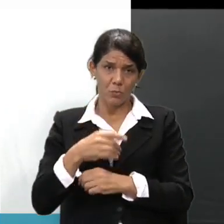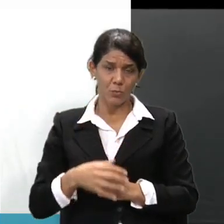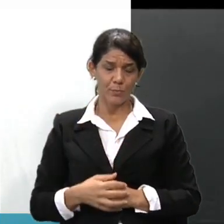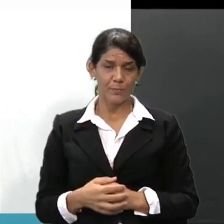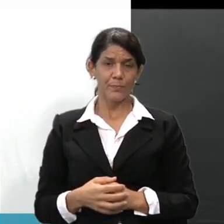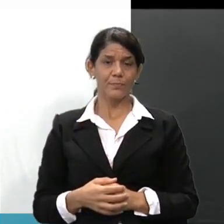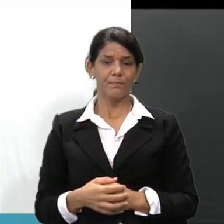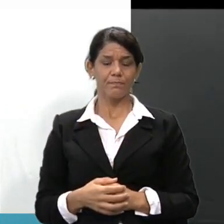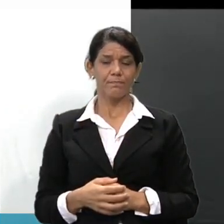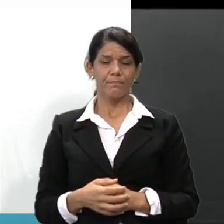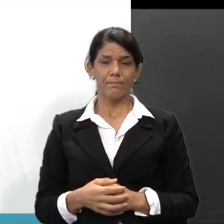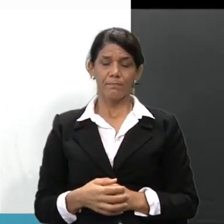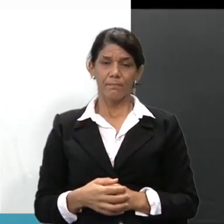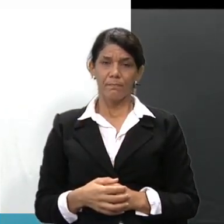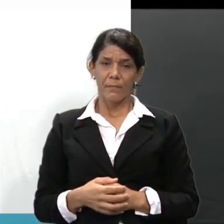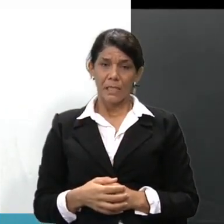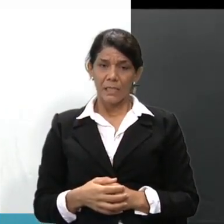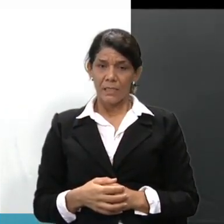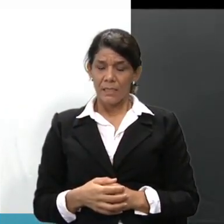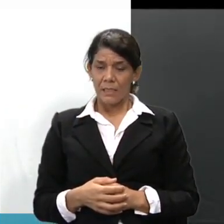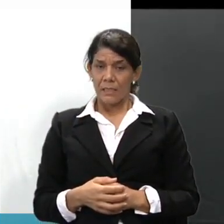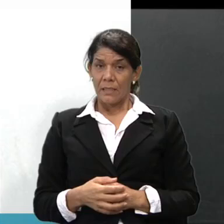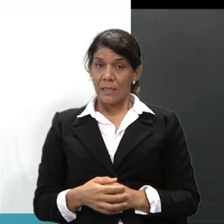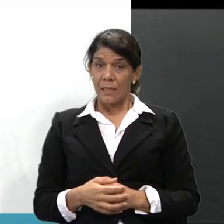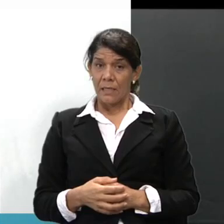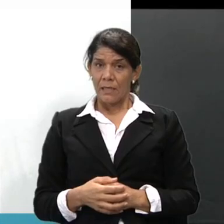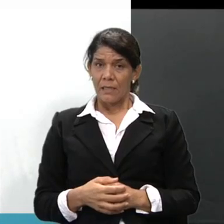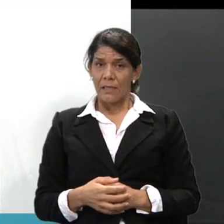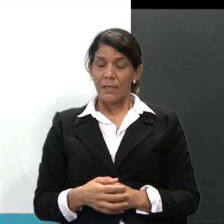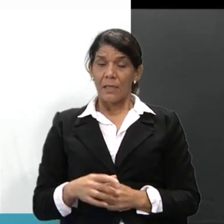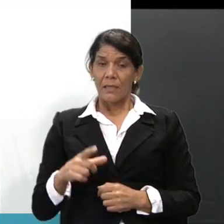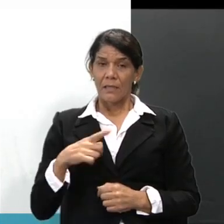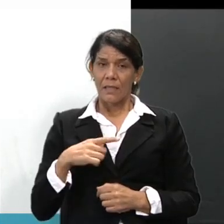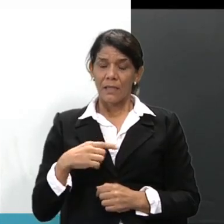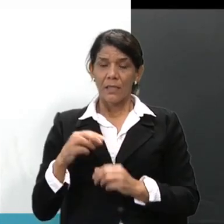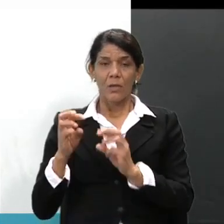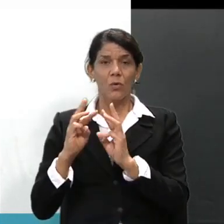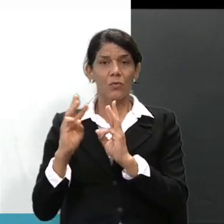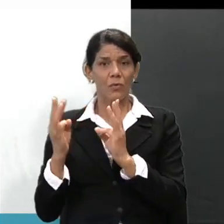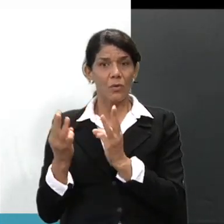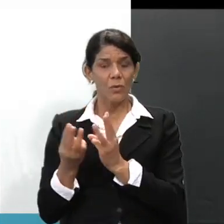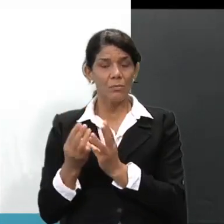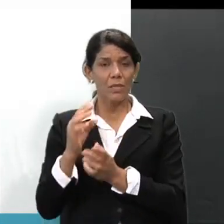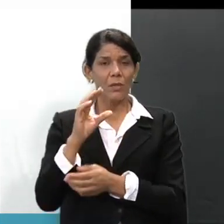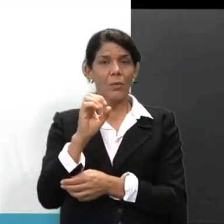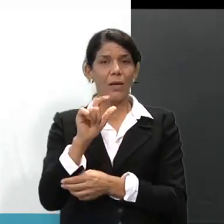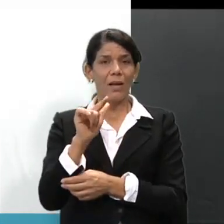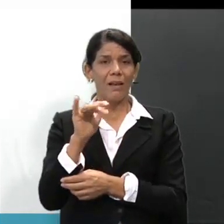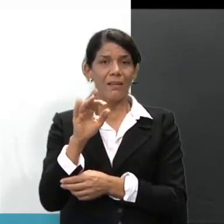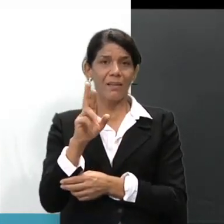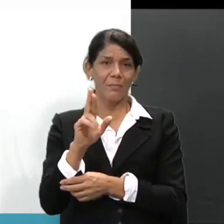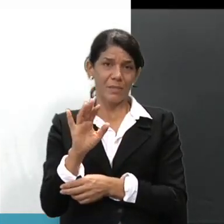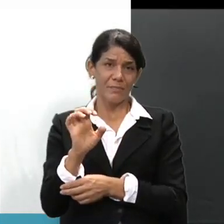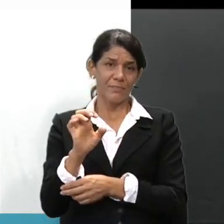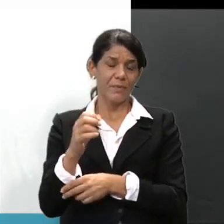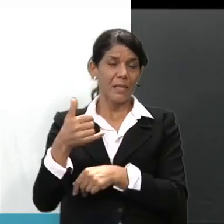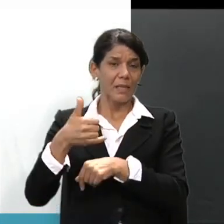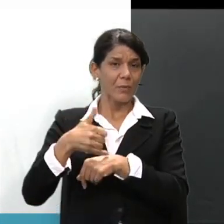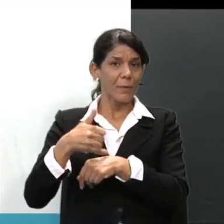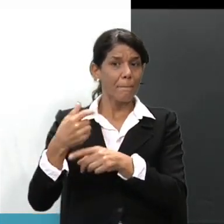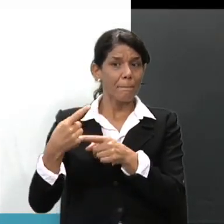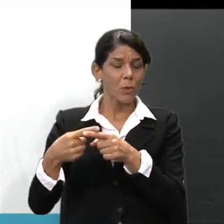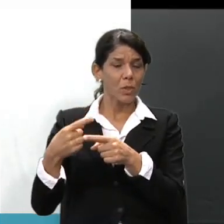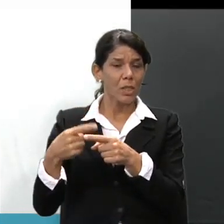solução. Além do volume, nós precisamos levar em consideração o calibre da agulha, né? Por